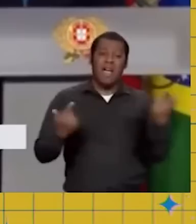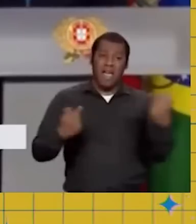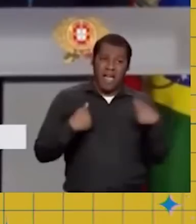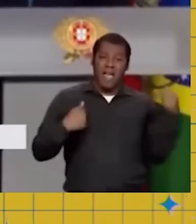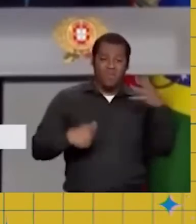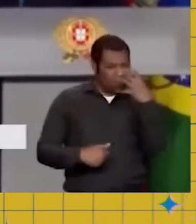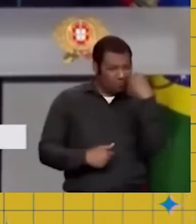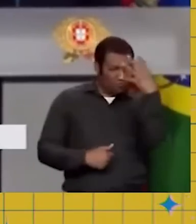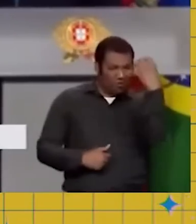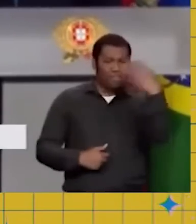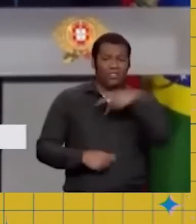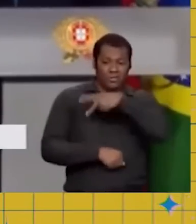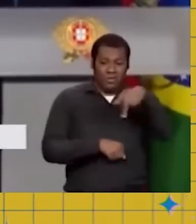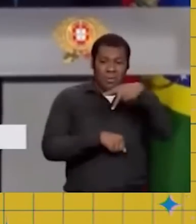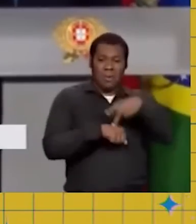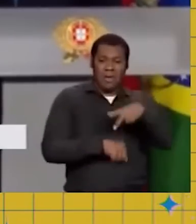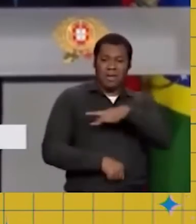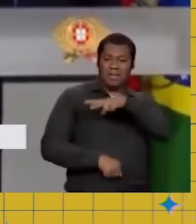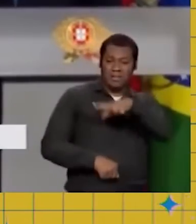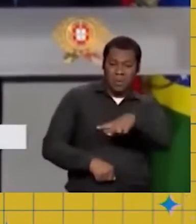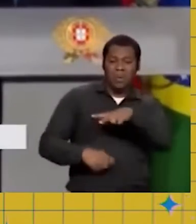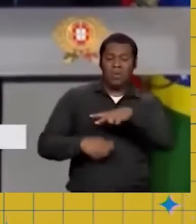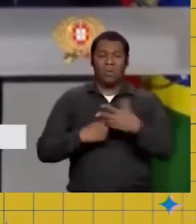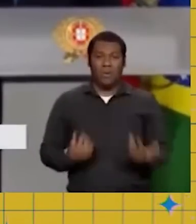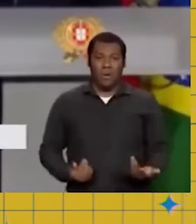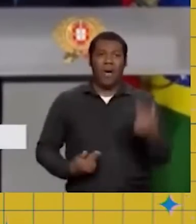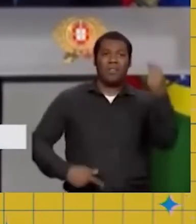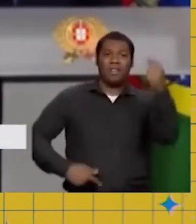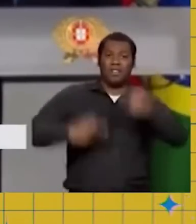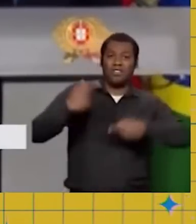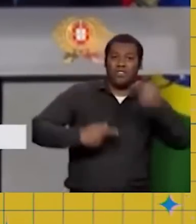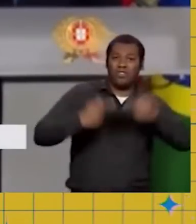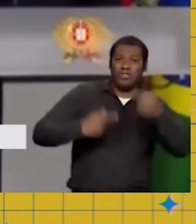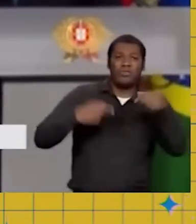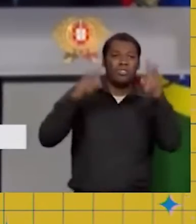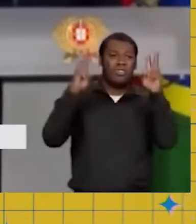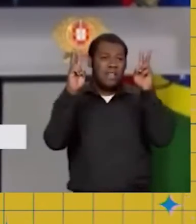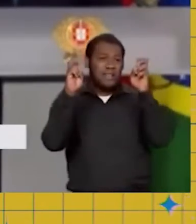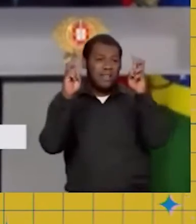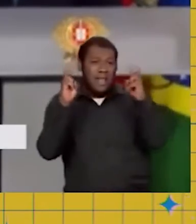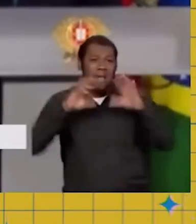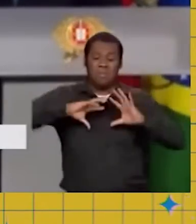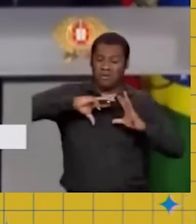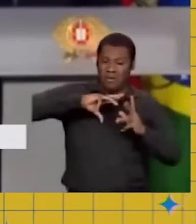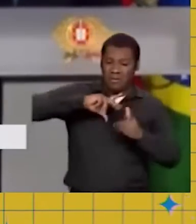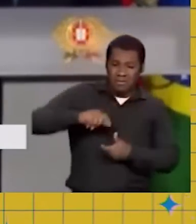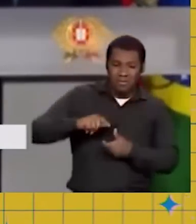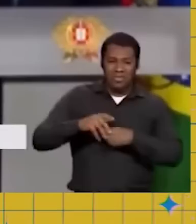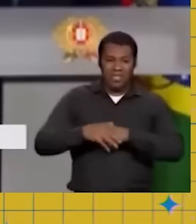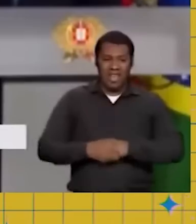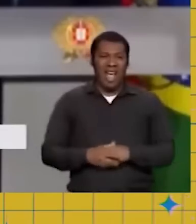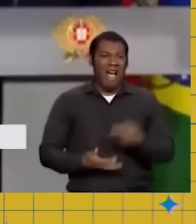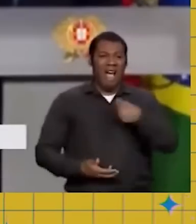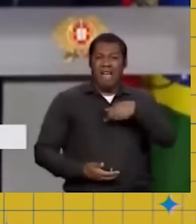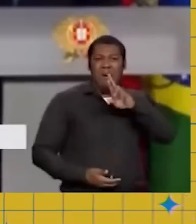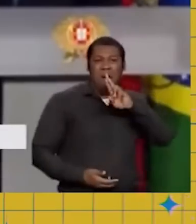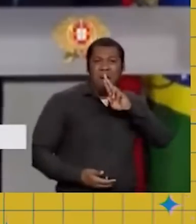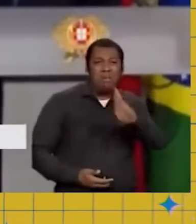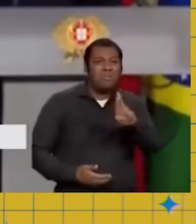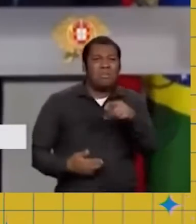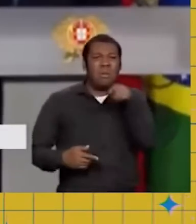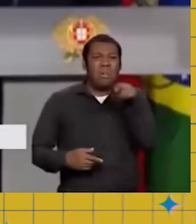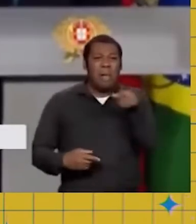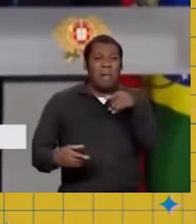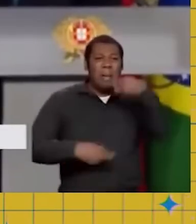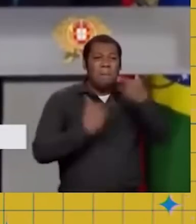Portugal, discutir assuntos de interesse do mundo e não só dos nossos países e depois eu ficar respondendo perguntas de